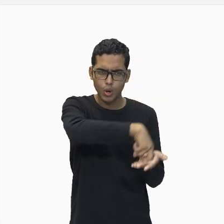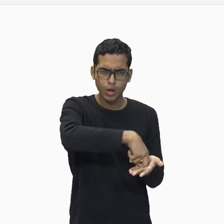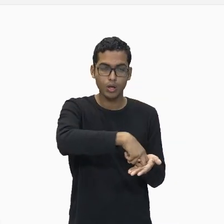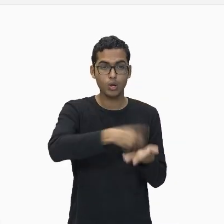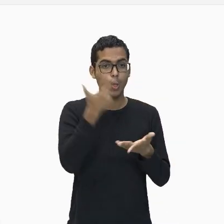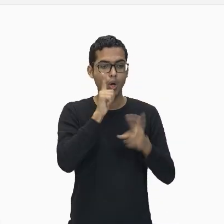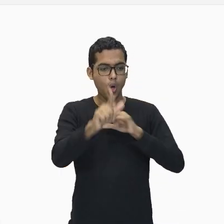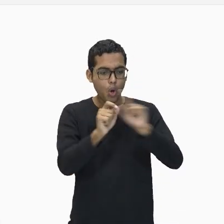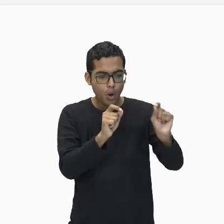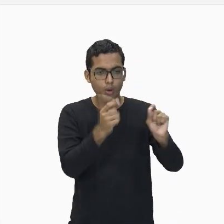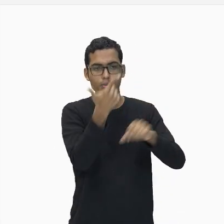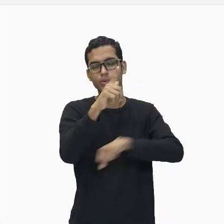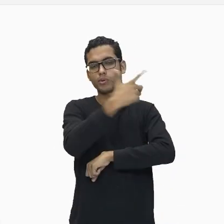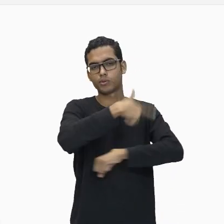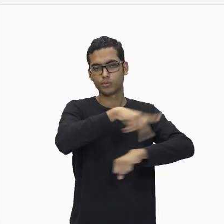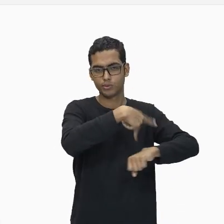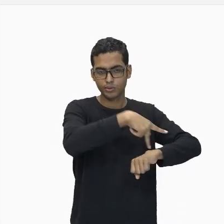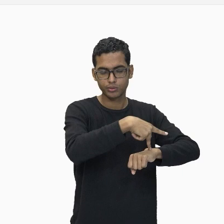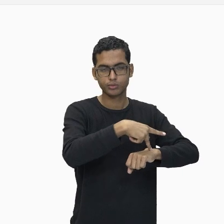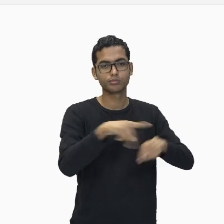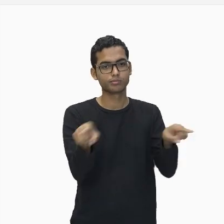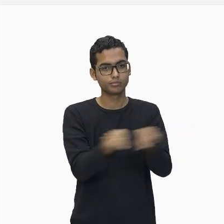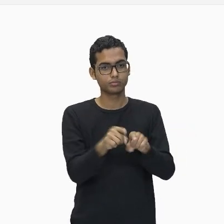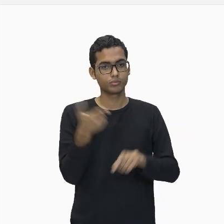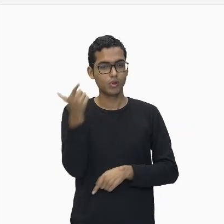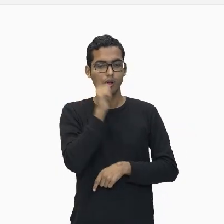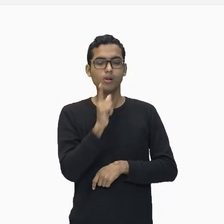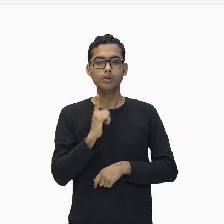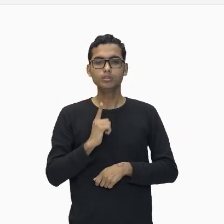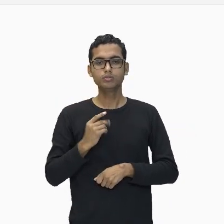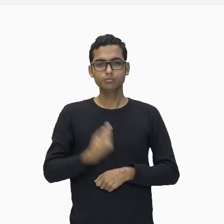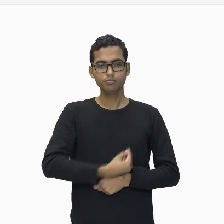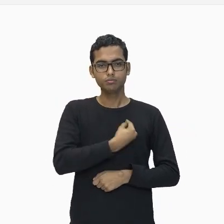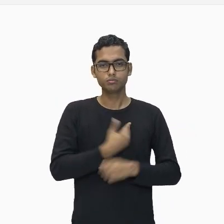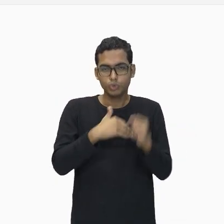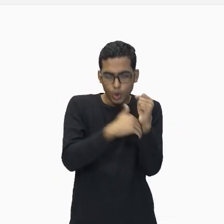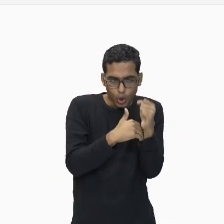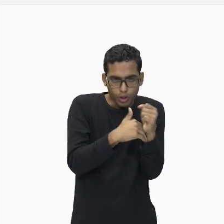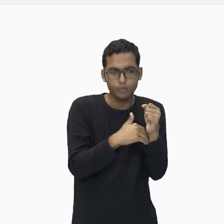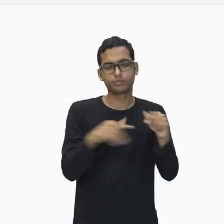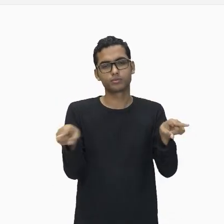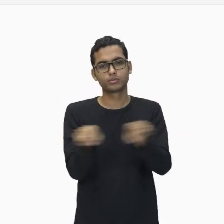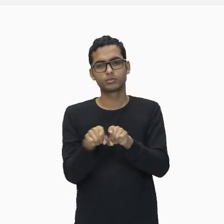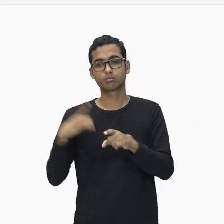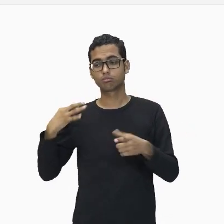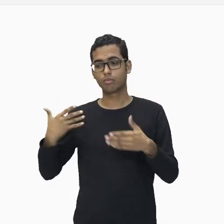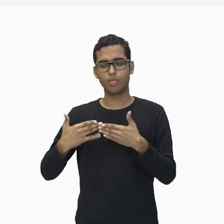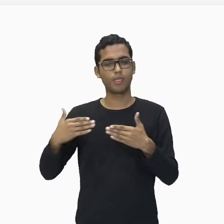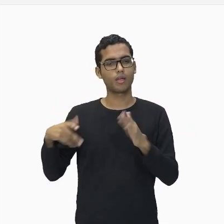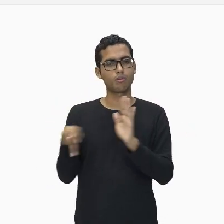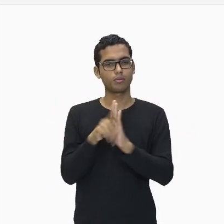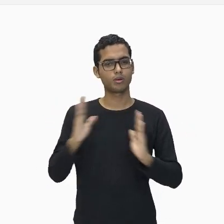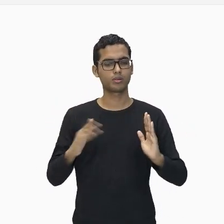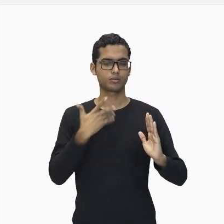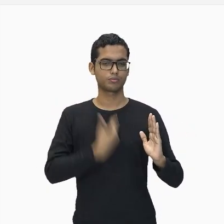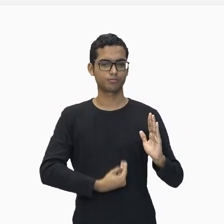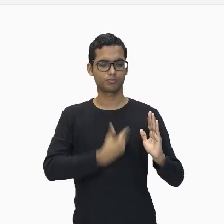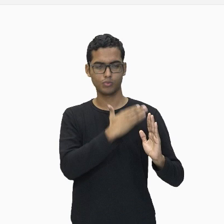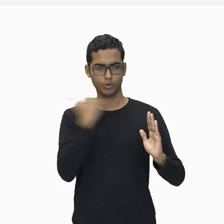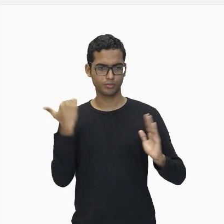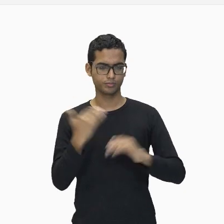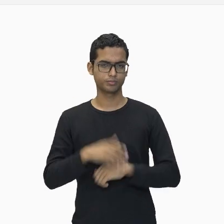para país latino-americano e preservaram-se impunes, vivendo secretamente até o fim de suas